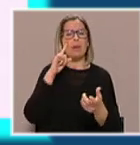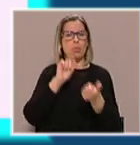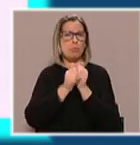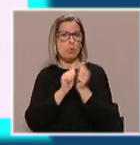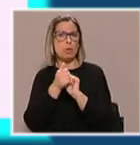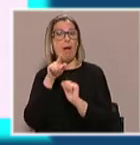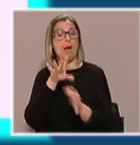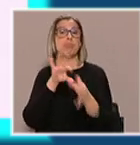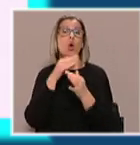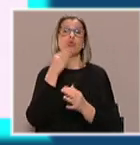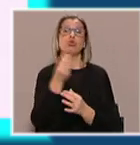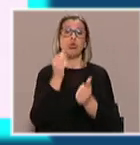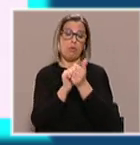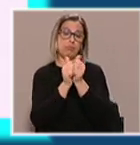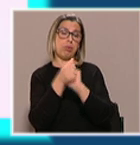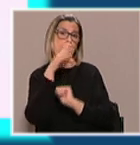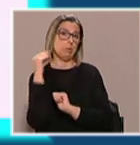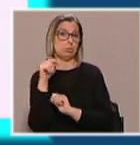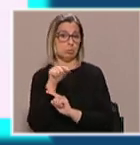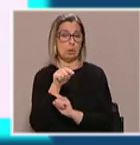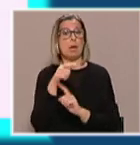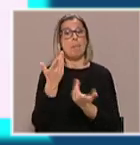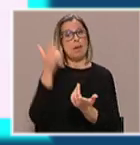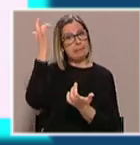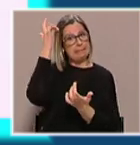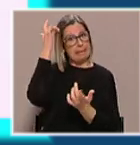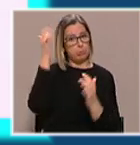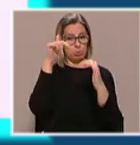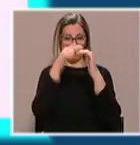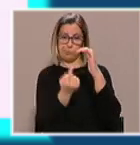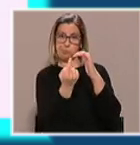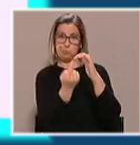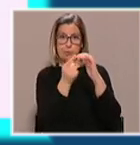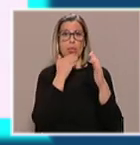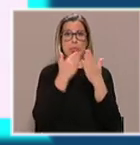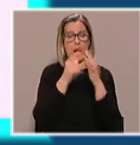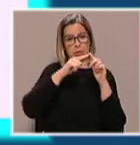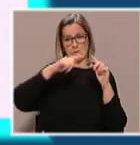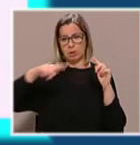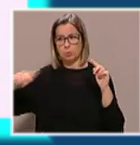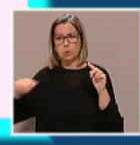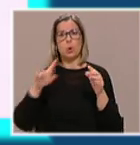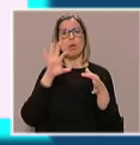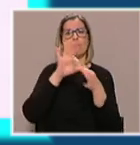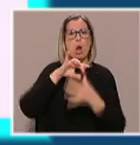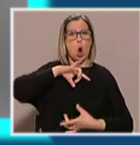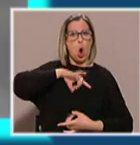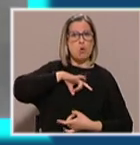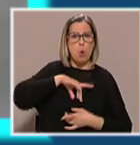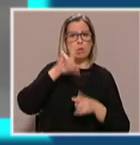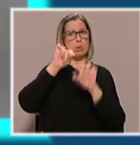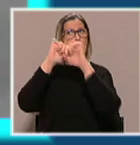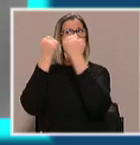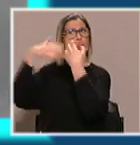muitas influências, incluindo o cérebro e os seus neurotransmissores, as nossas hormonas e os diversos fatores sociais. A